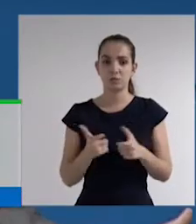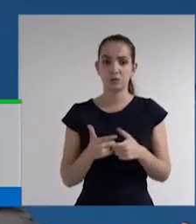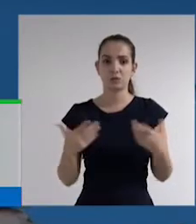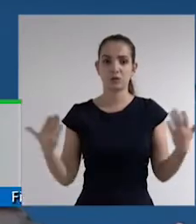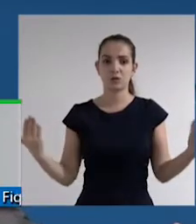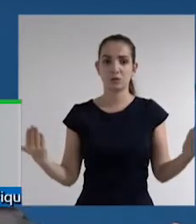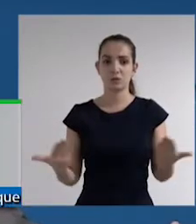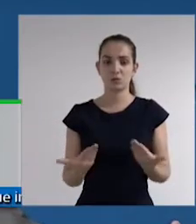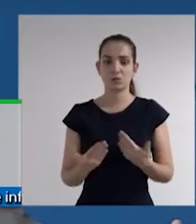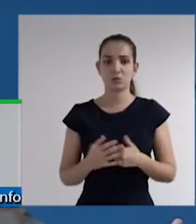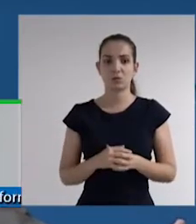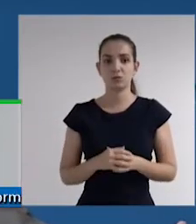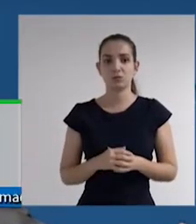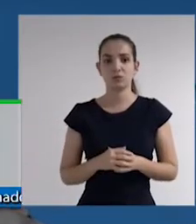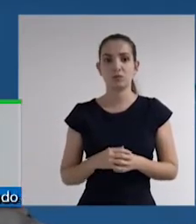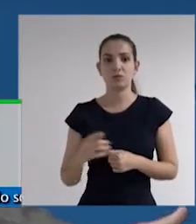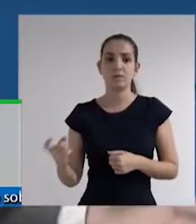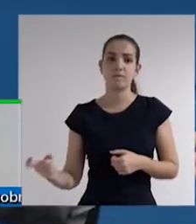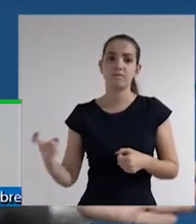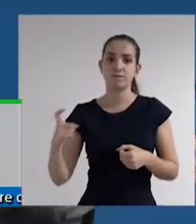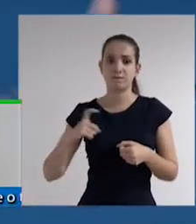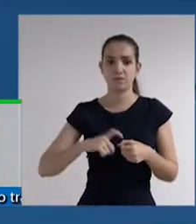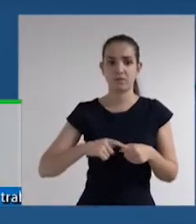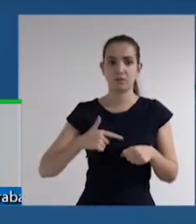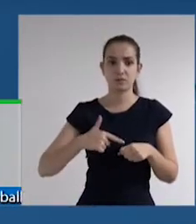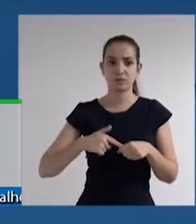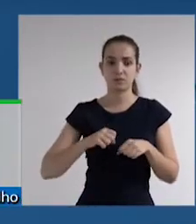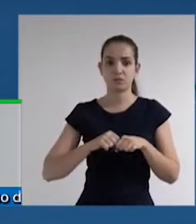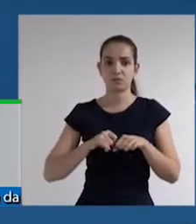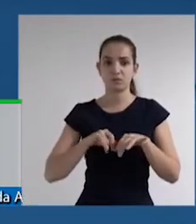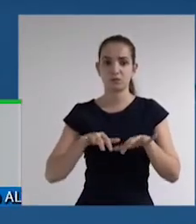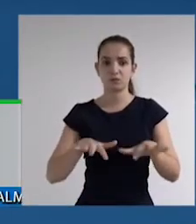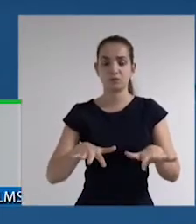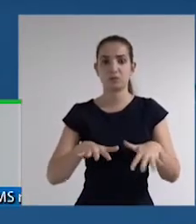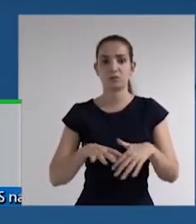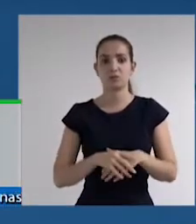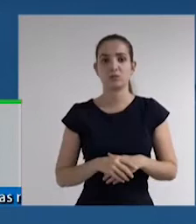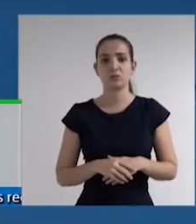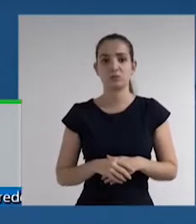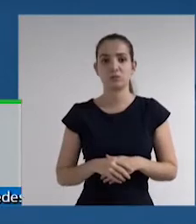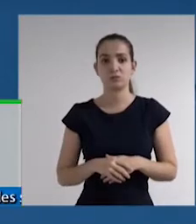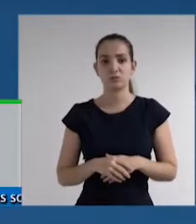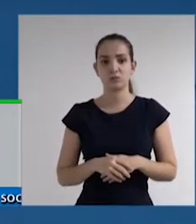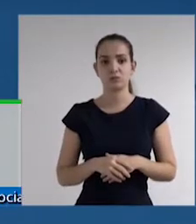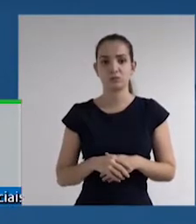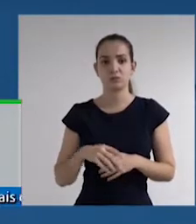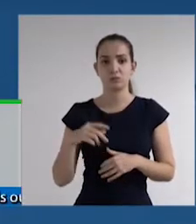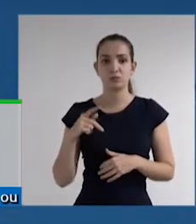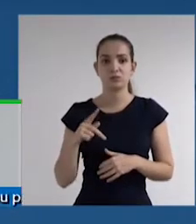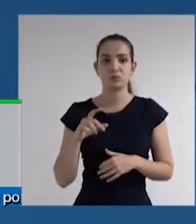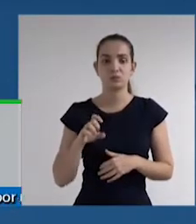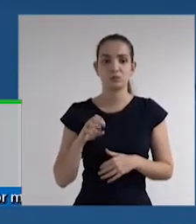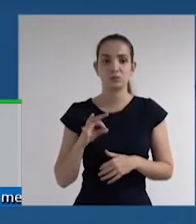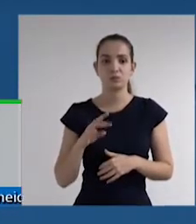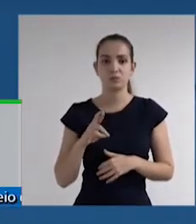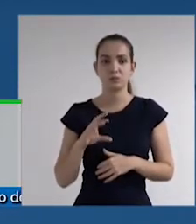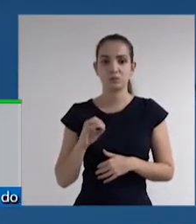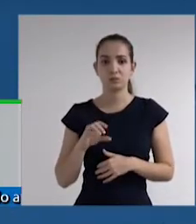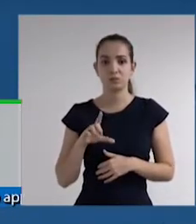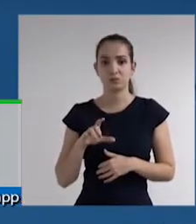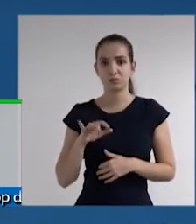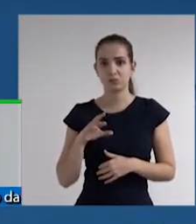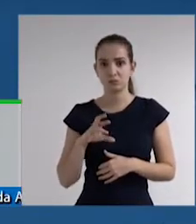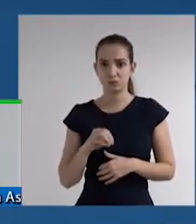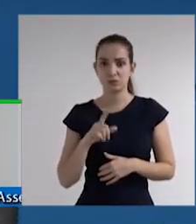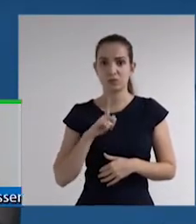Agora vem a distribuição das refinarias. Os petroleiros entraram em greve hoje. Então,